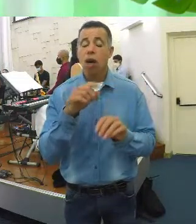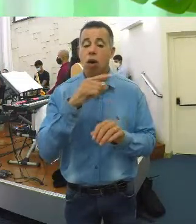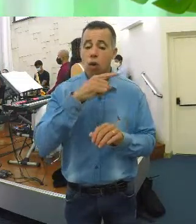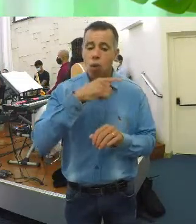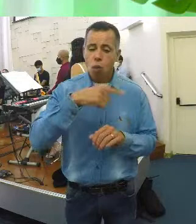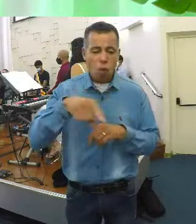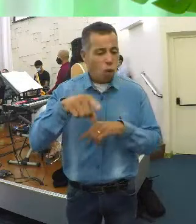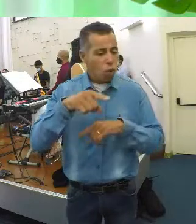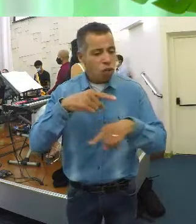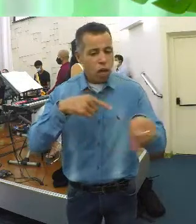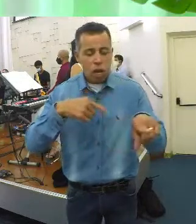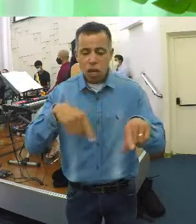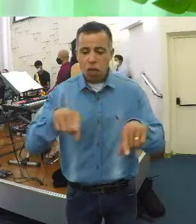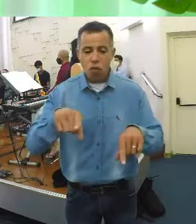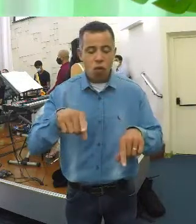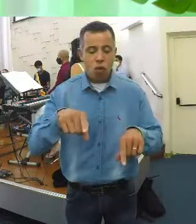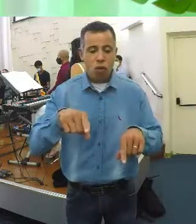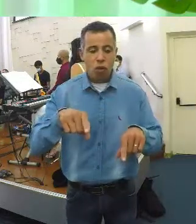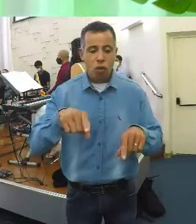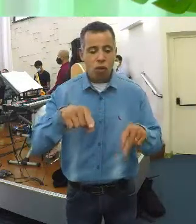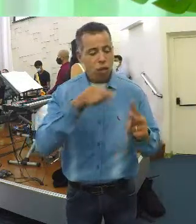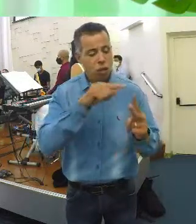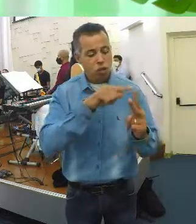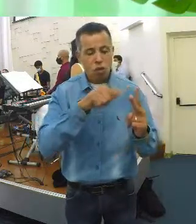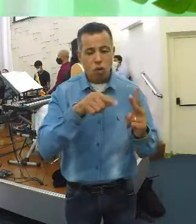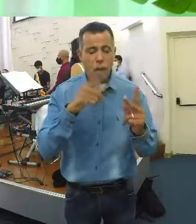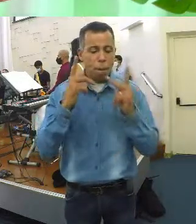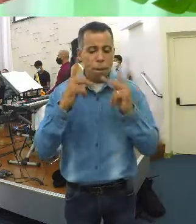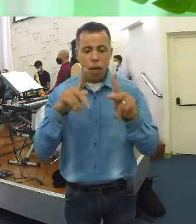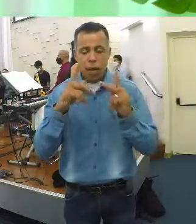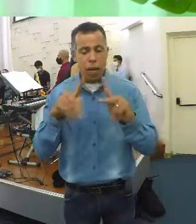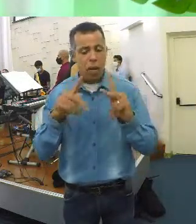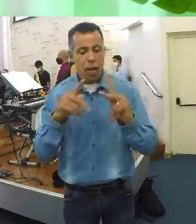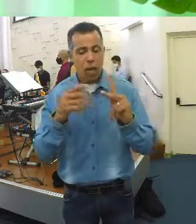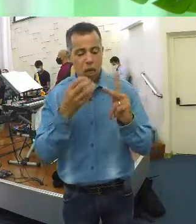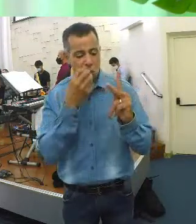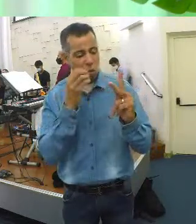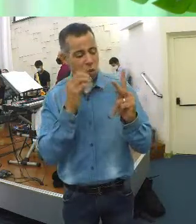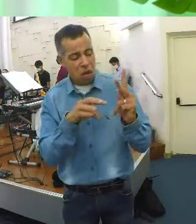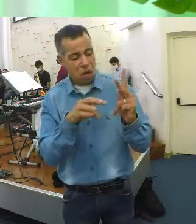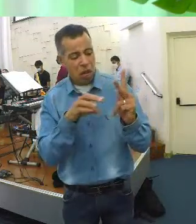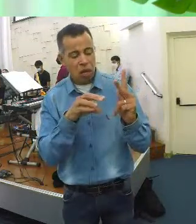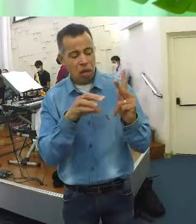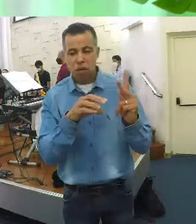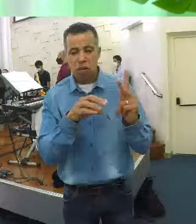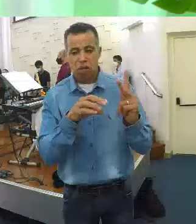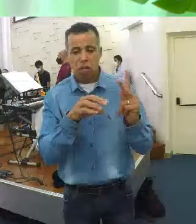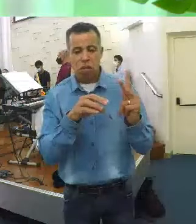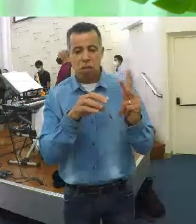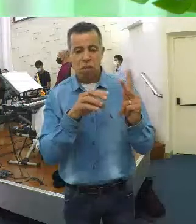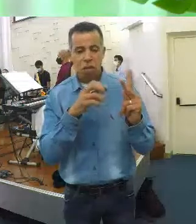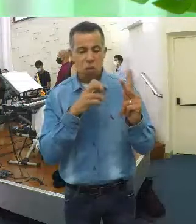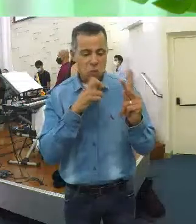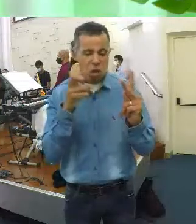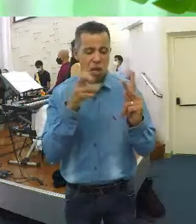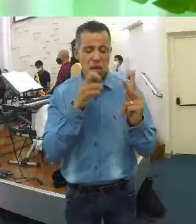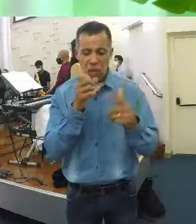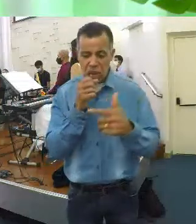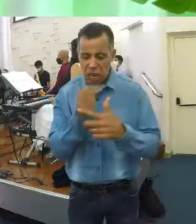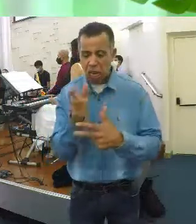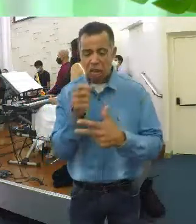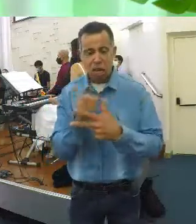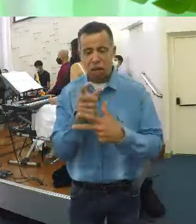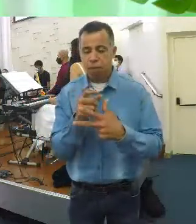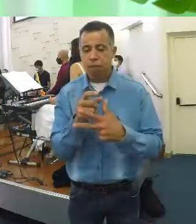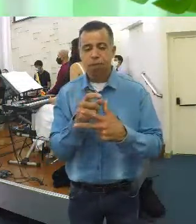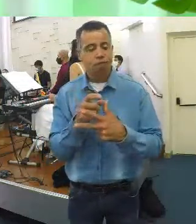vos receberem, ao sairdes daquela cidade, não praguejem, não agridam, não ofendam, sacudi